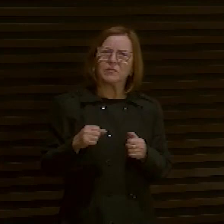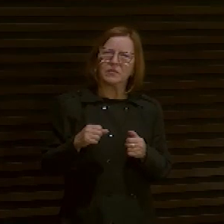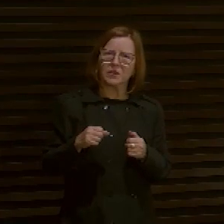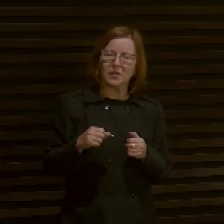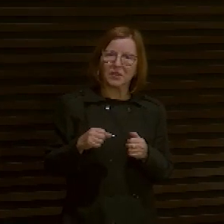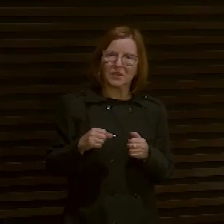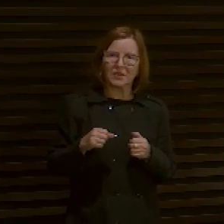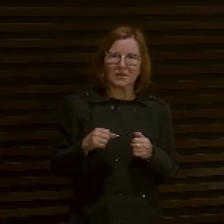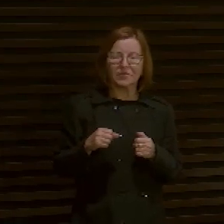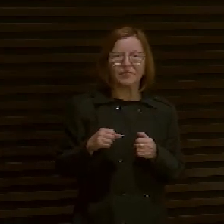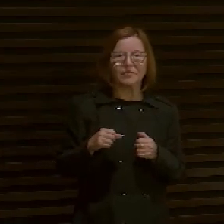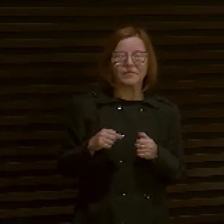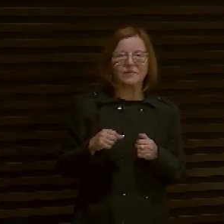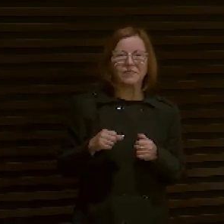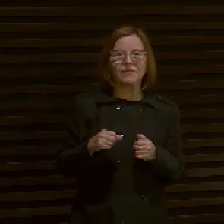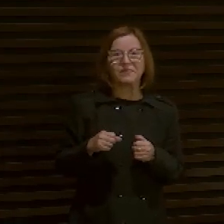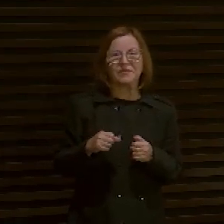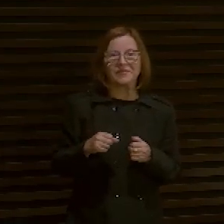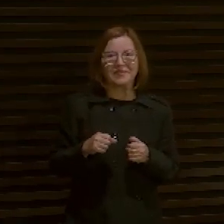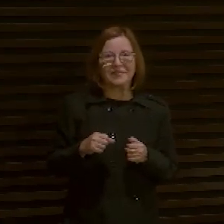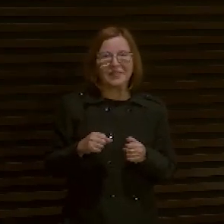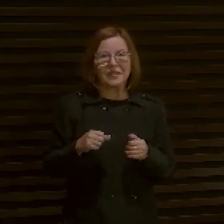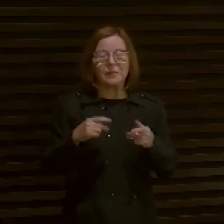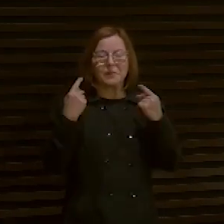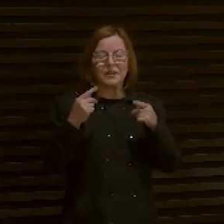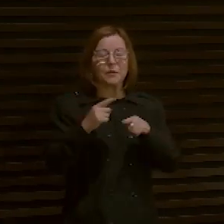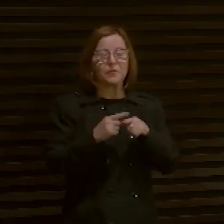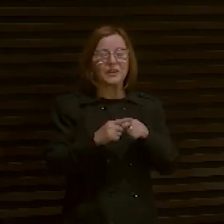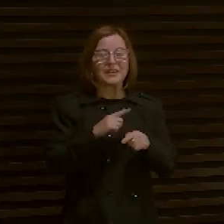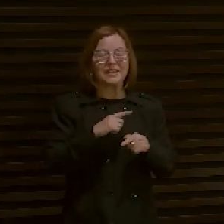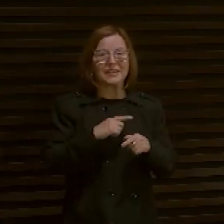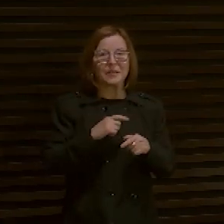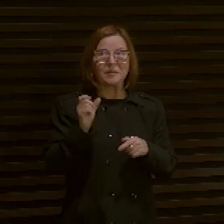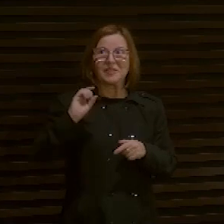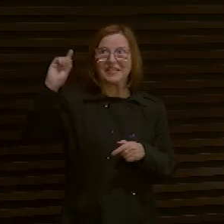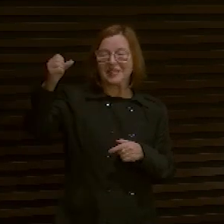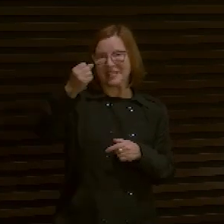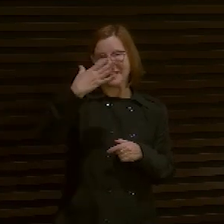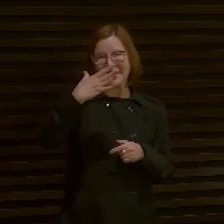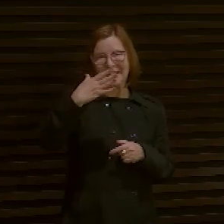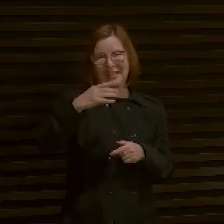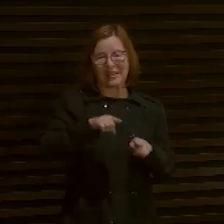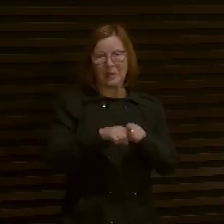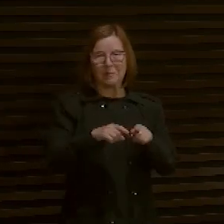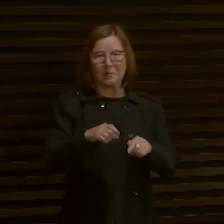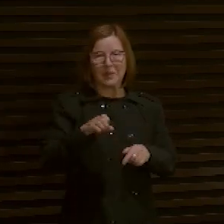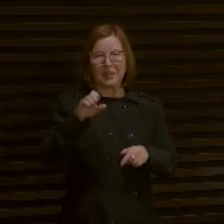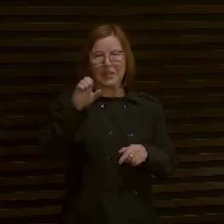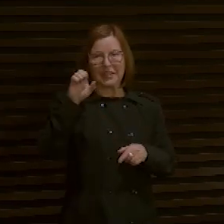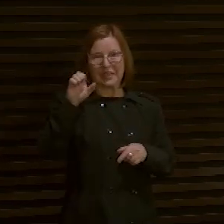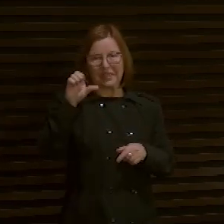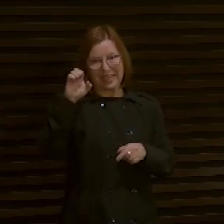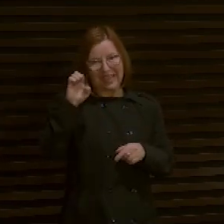temos a palavra em nossas mãos revelada a todo aquele que crê. Mas Eliseu, naquele contexto, ele profetiza a